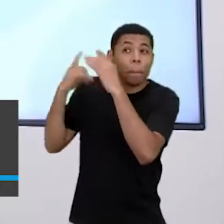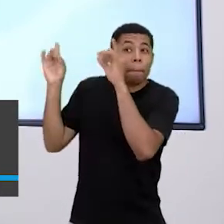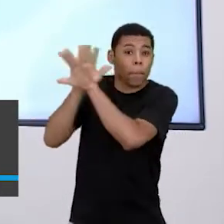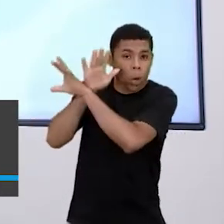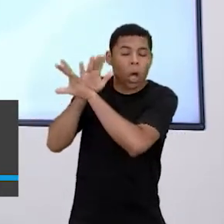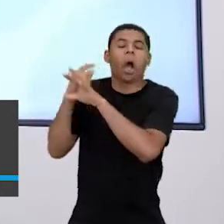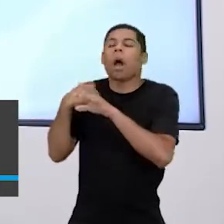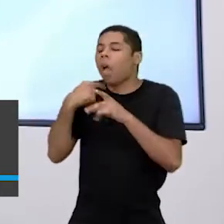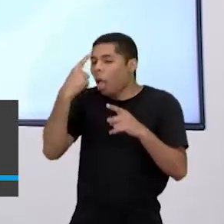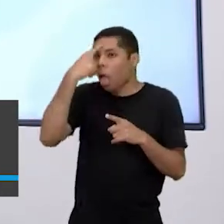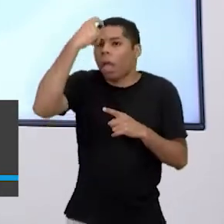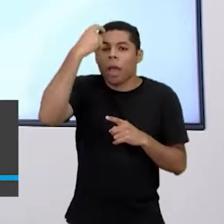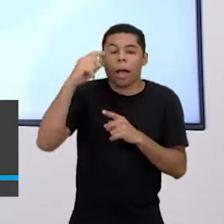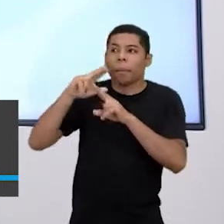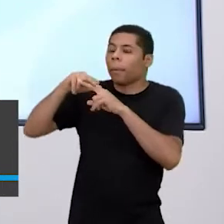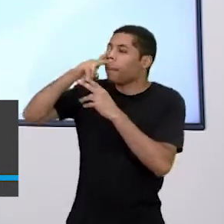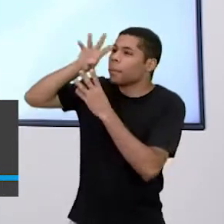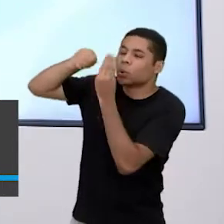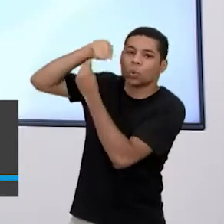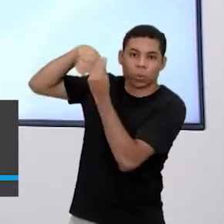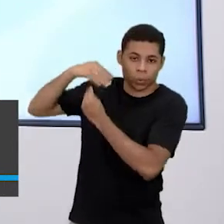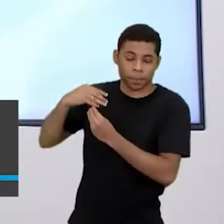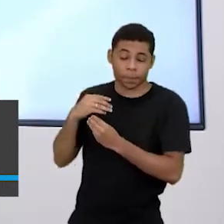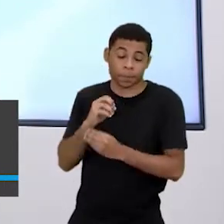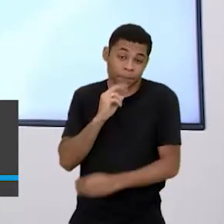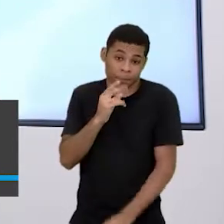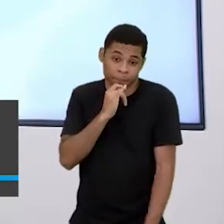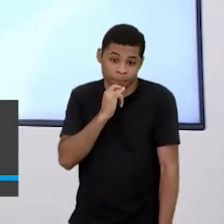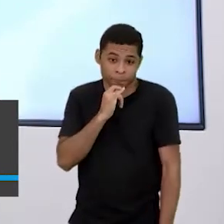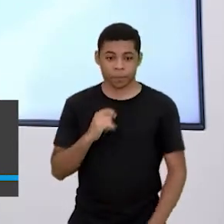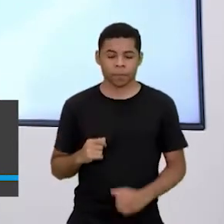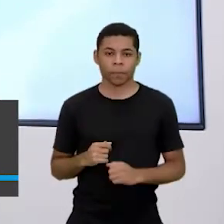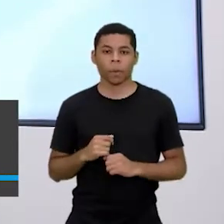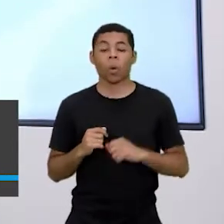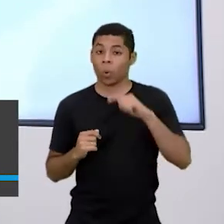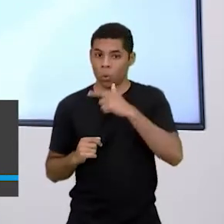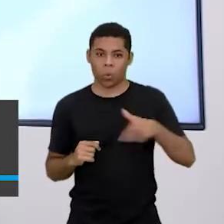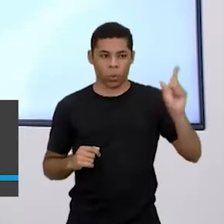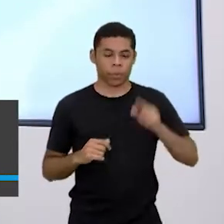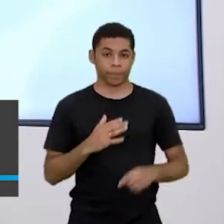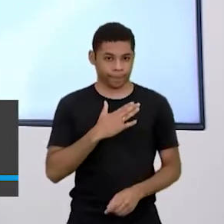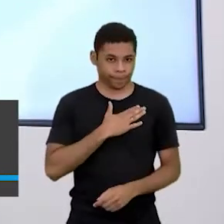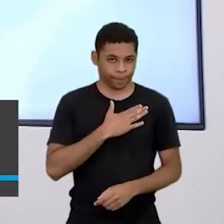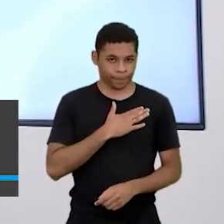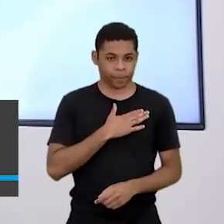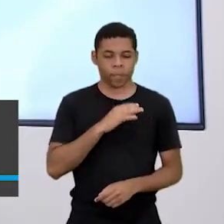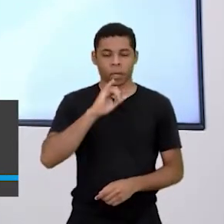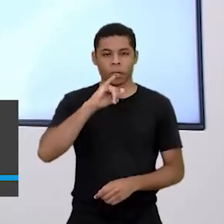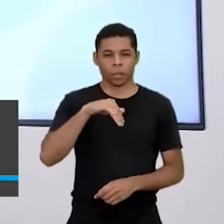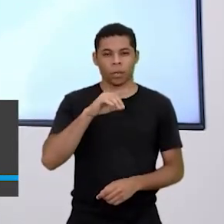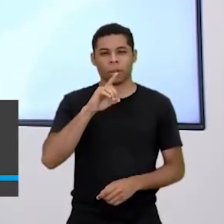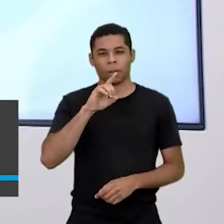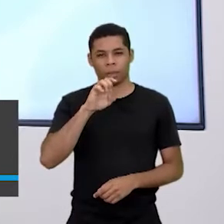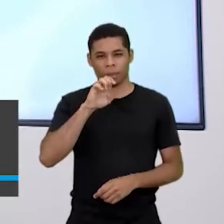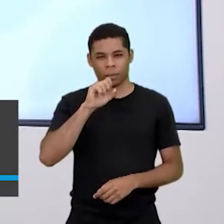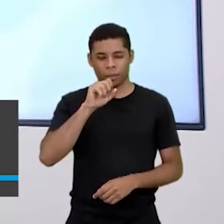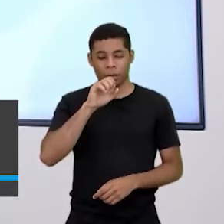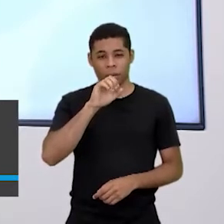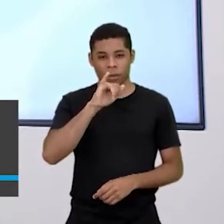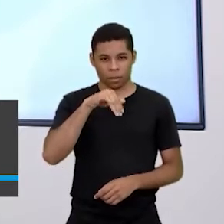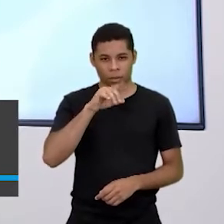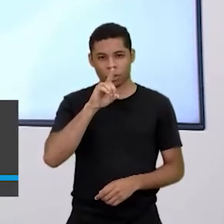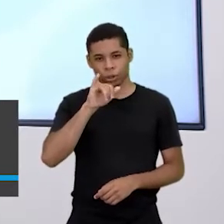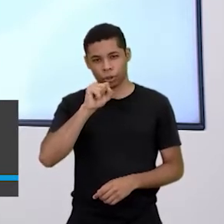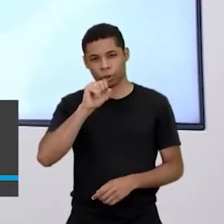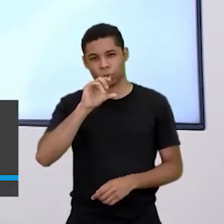O que é interdiscursividade? Às vezes você tem uma opinião sobre um assunto. E aí você acha que aquela é a sua opinião.